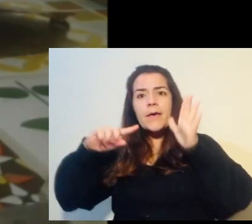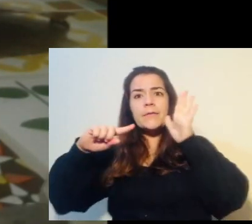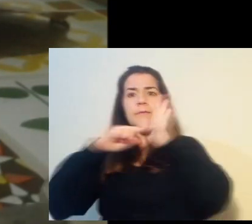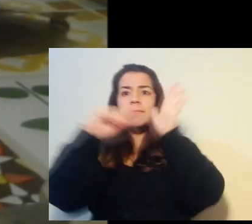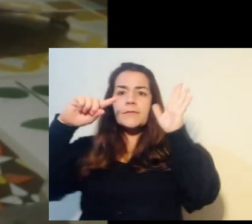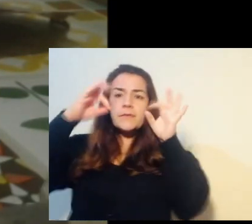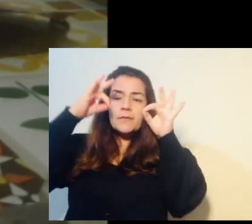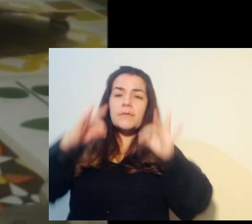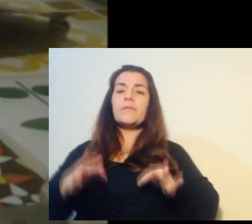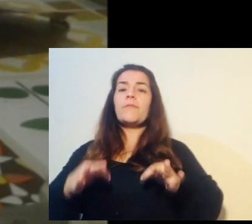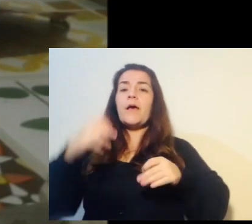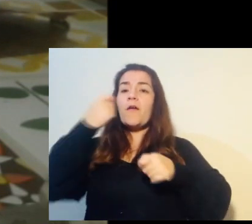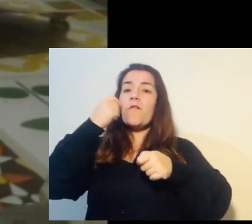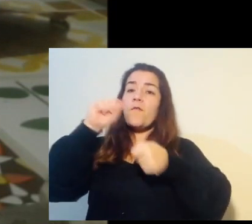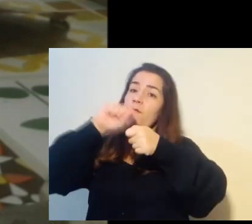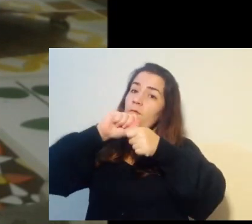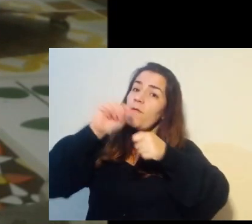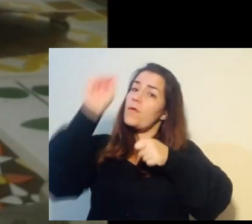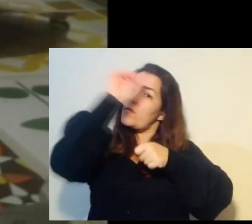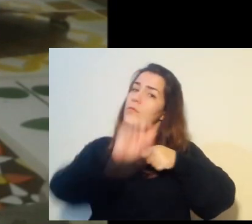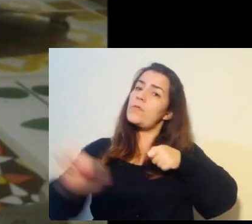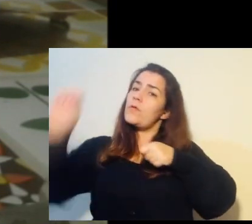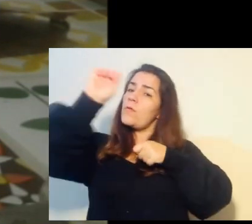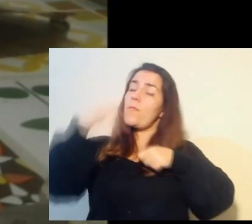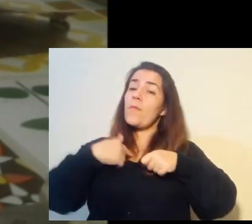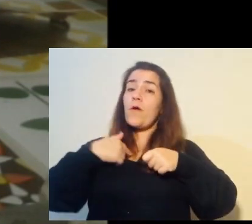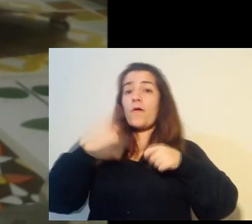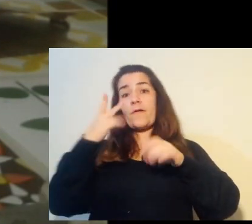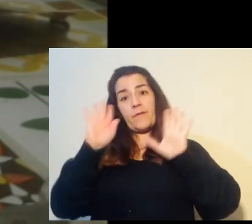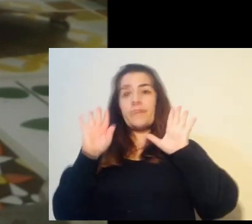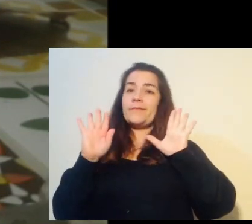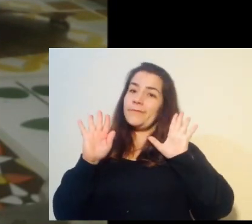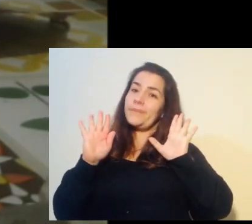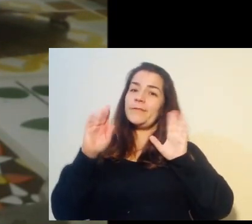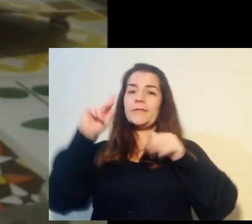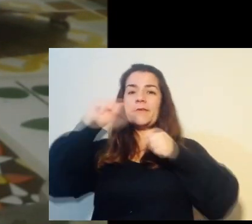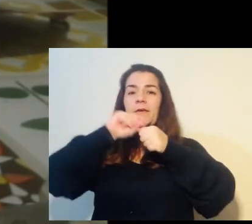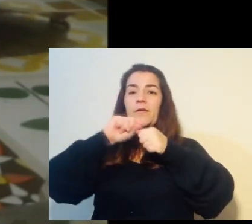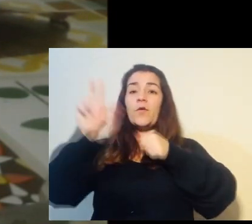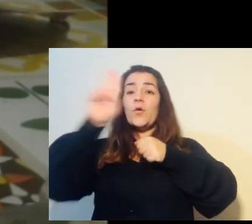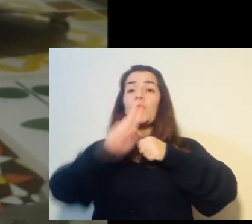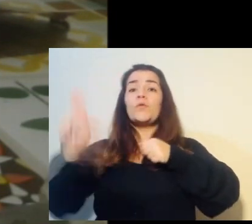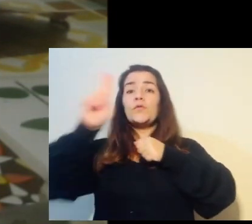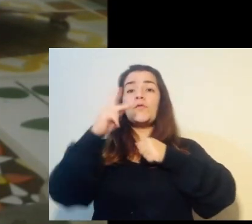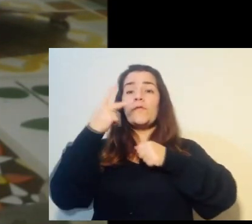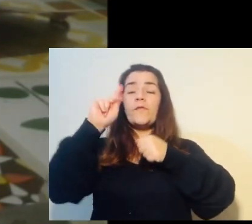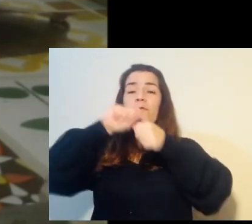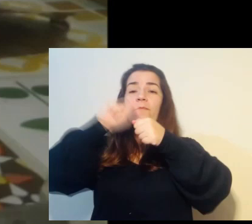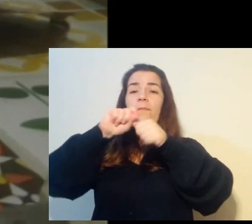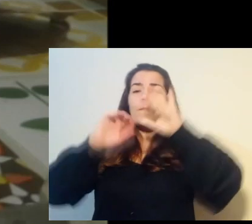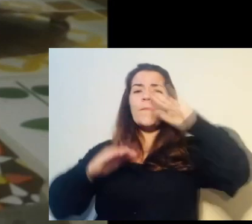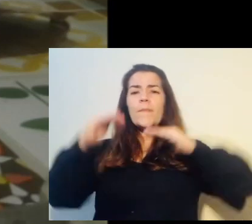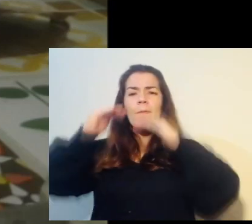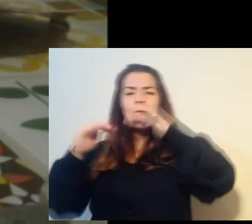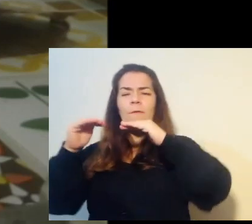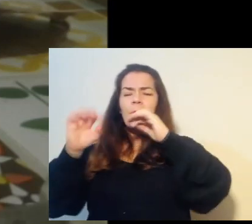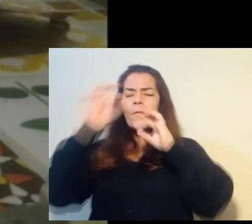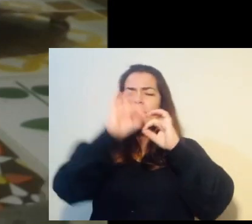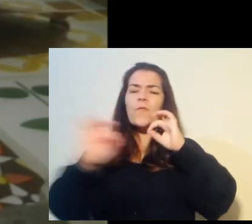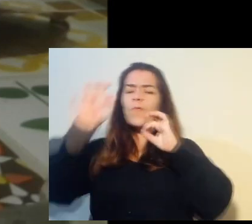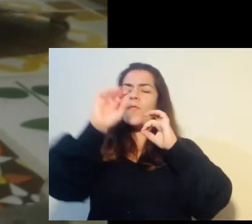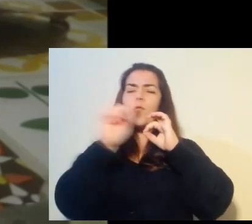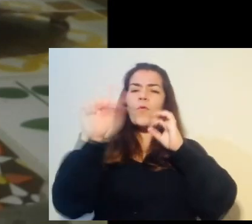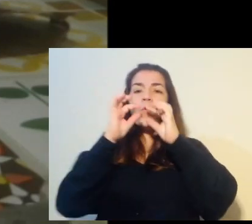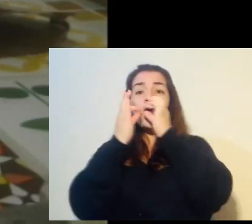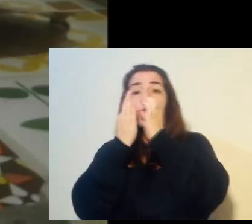mais exato, né? Mais simétrico. No meu caso, eu deixei ele ficou um pouco deformado, mas